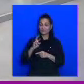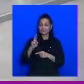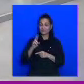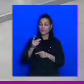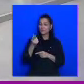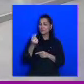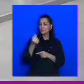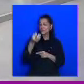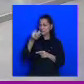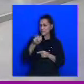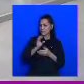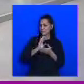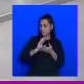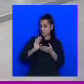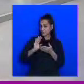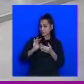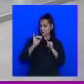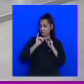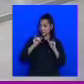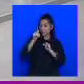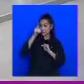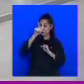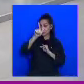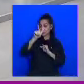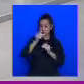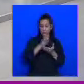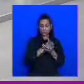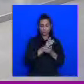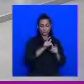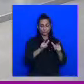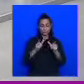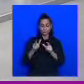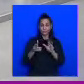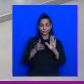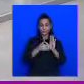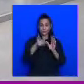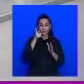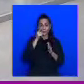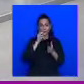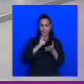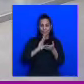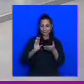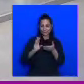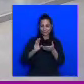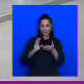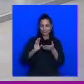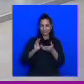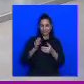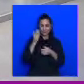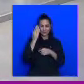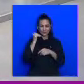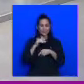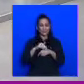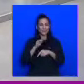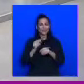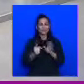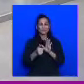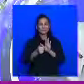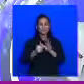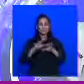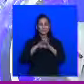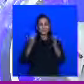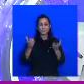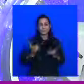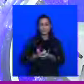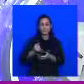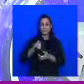1.500.000 reais. O valor exato de premiação será divulgado após um rateio entre as apostas vencedoras dos prêmios fixos. Quer saber mais? Vamos mostrar o